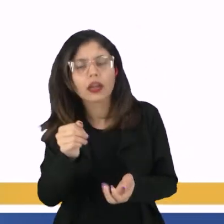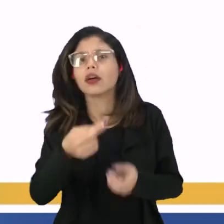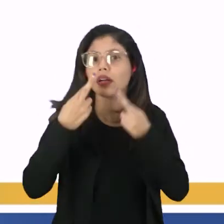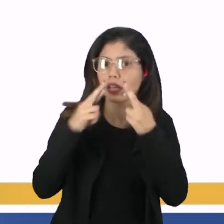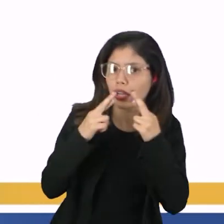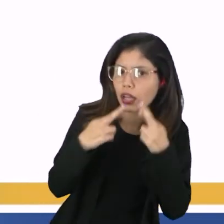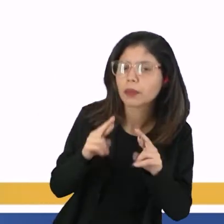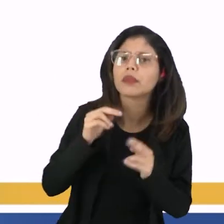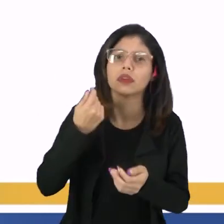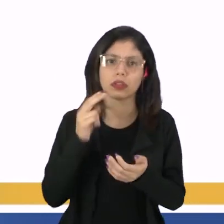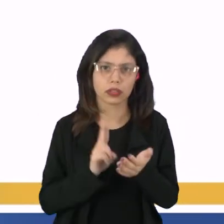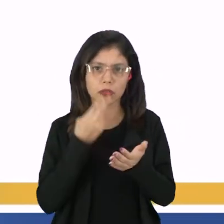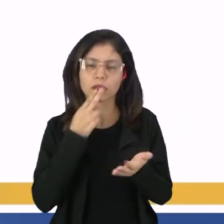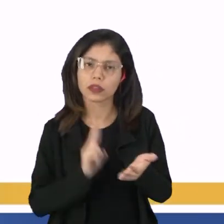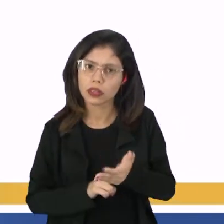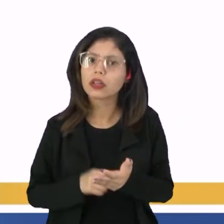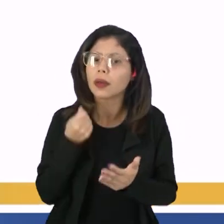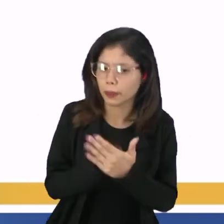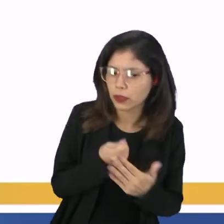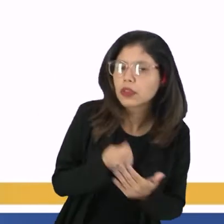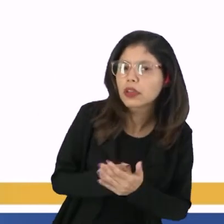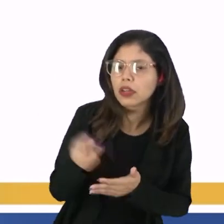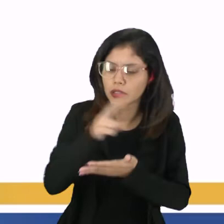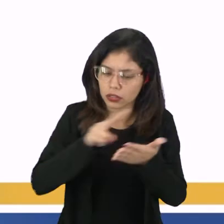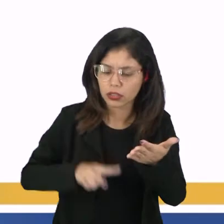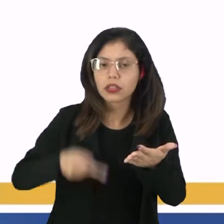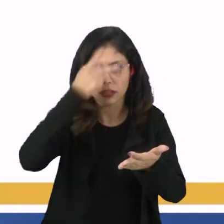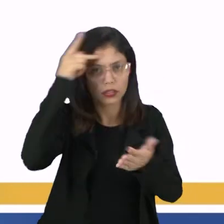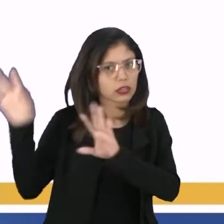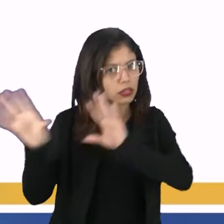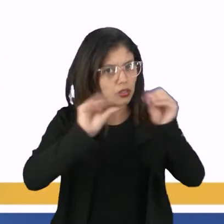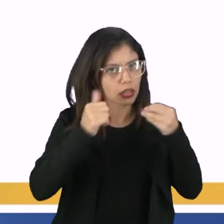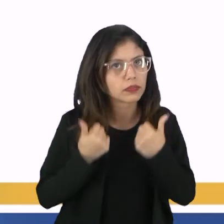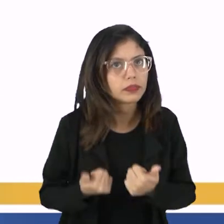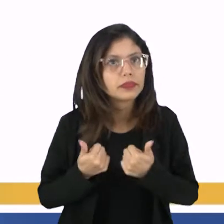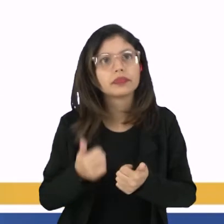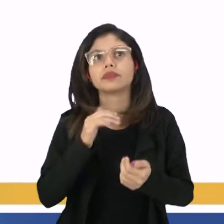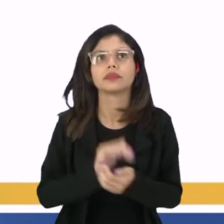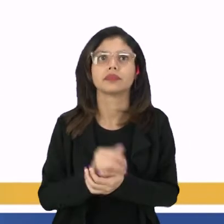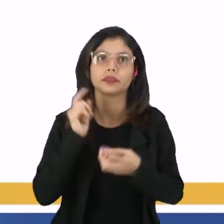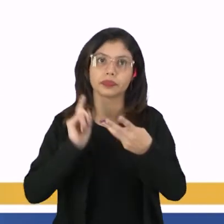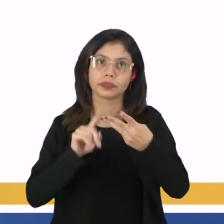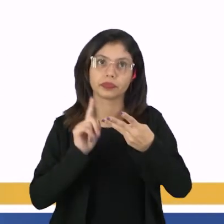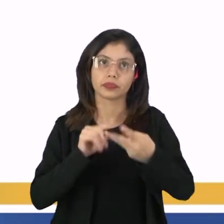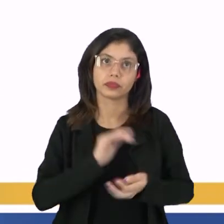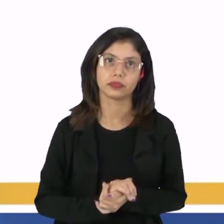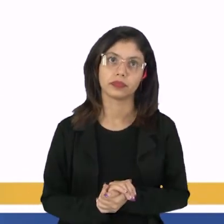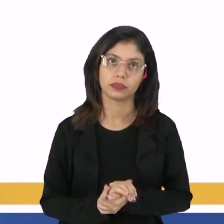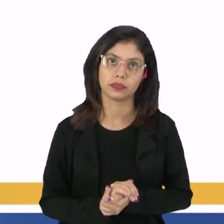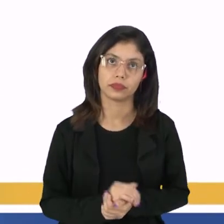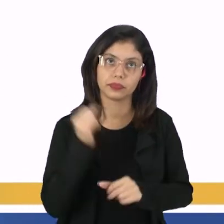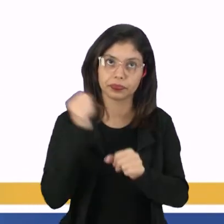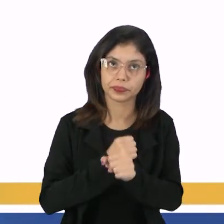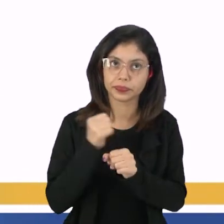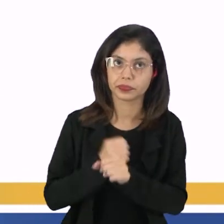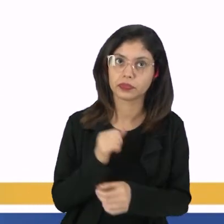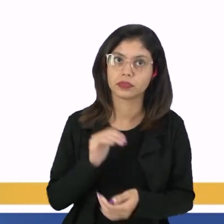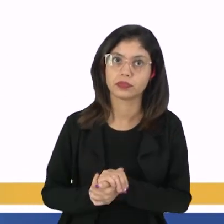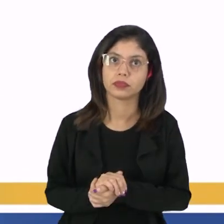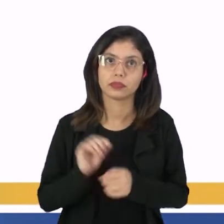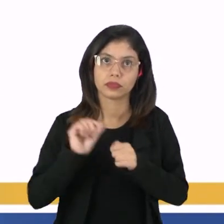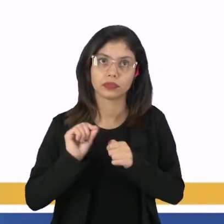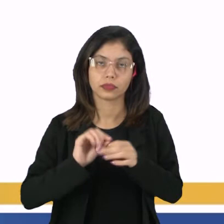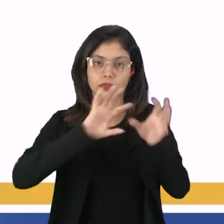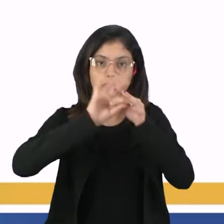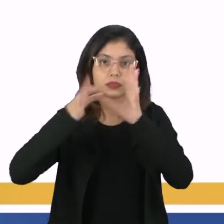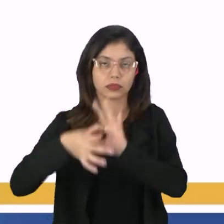de reclamação tem que convencer para quem vocês querem dirigir a carta. Terceiro ponto, construção da coesão e coerência